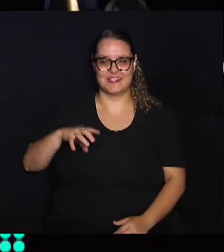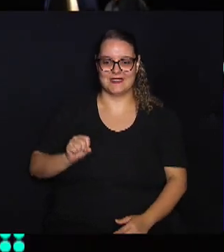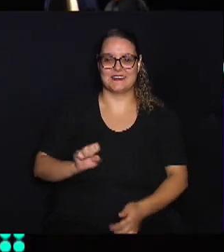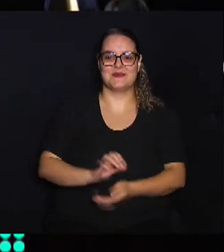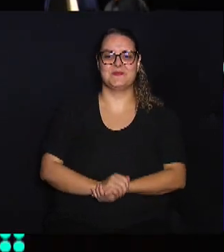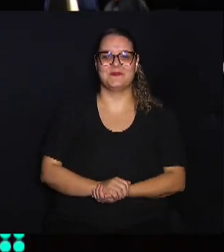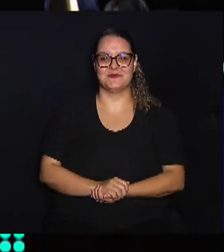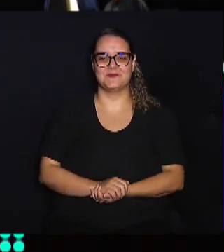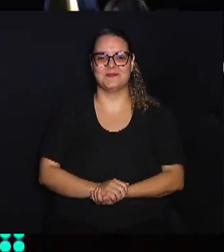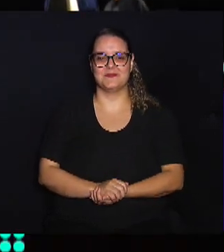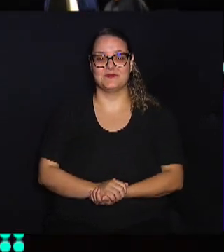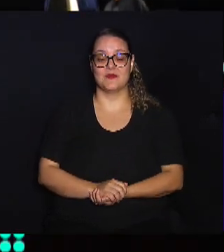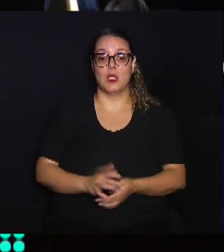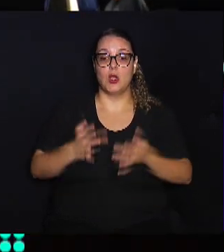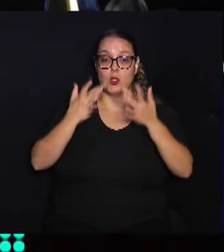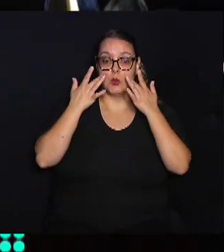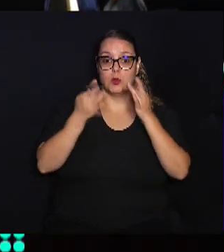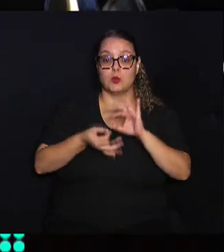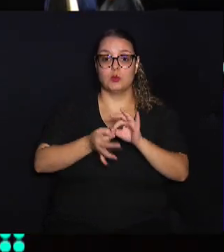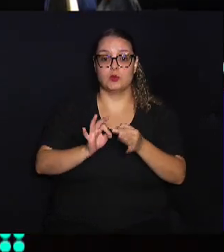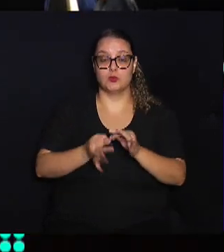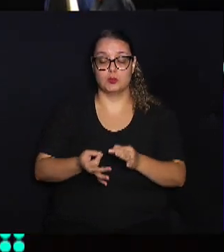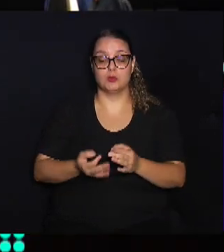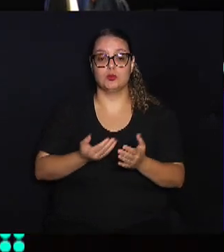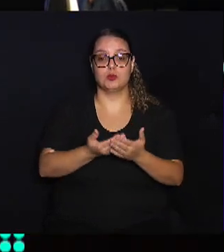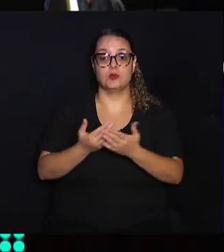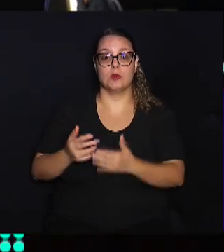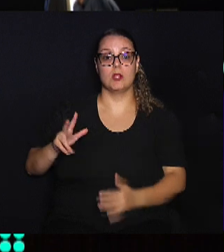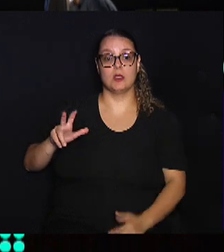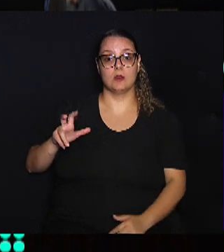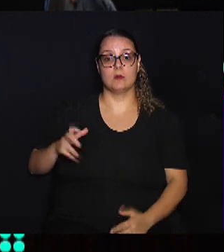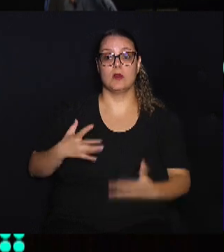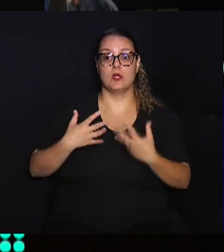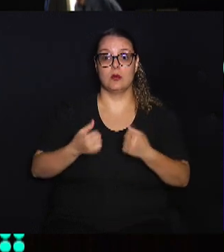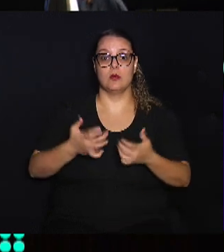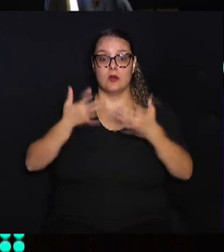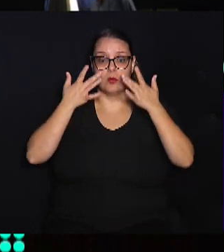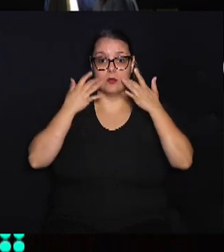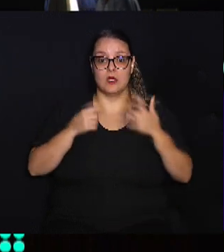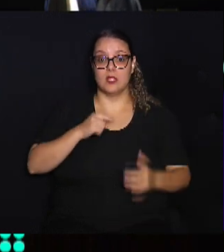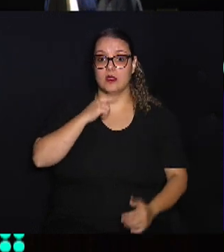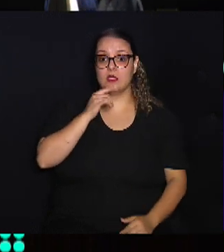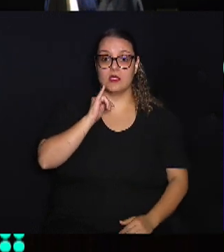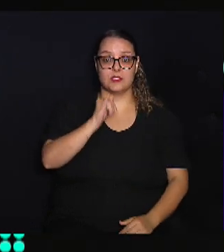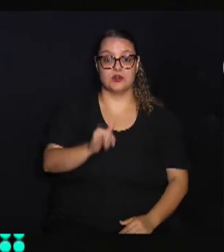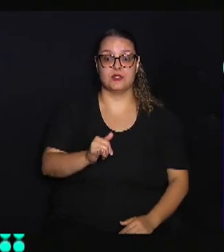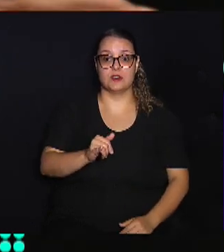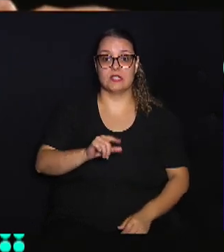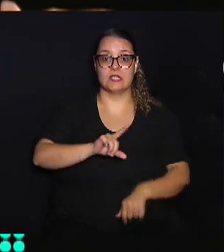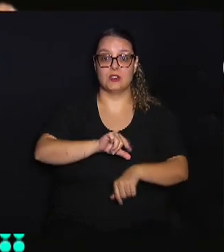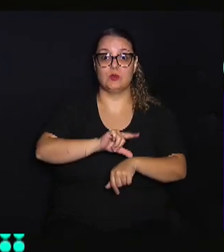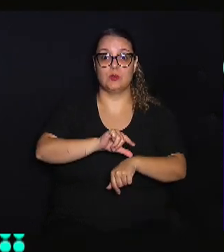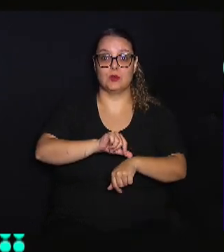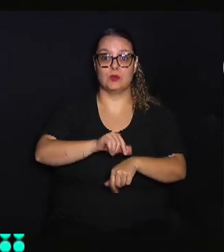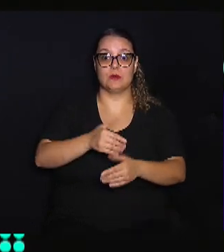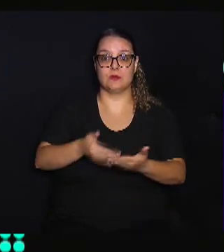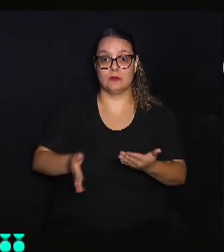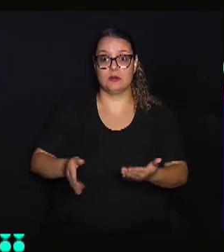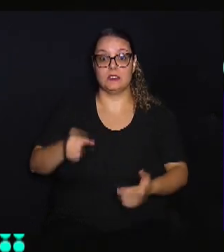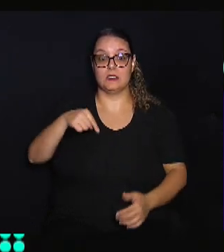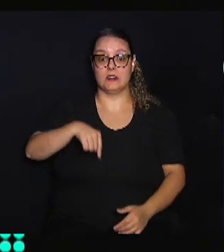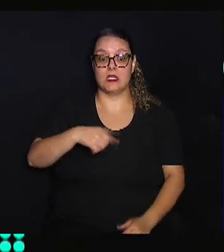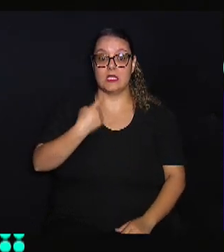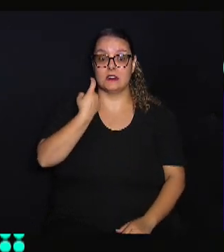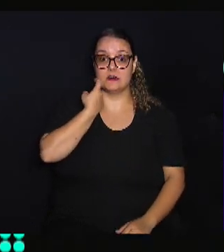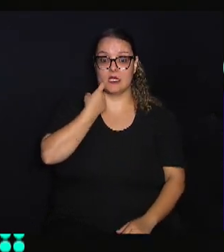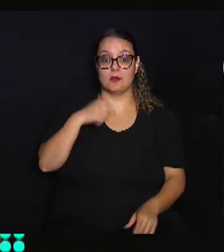Já o Teatro Oficina do Estudante Iguatemi recebe a peça Ninguém Dirá Que É Tarde Demais. Será nesta